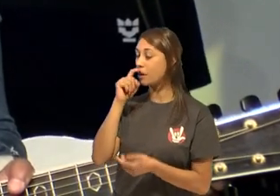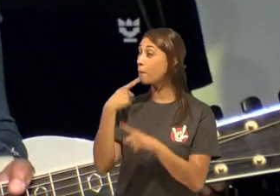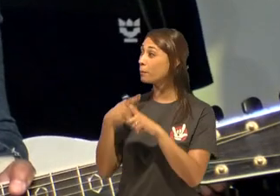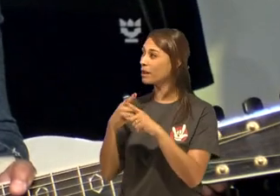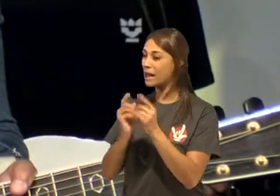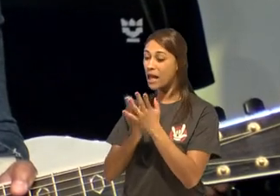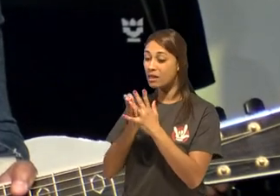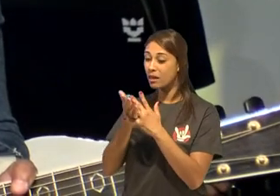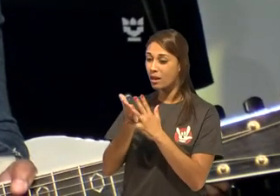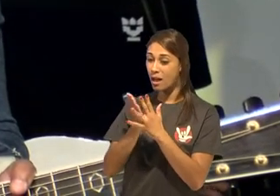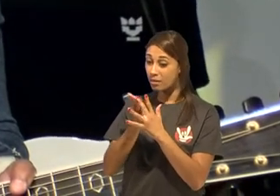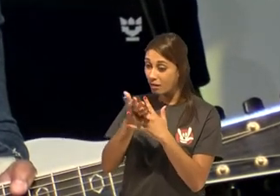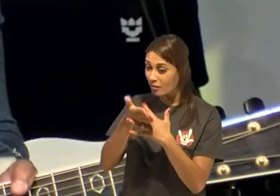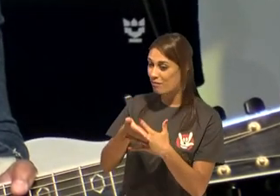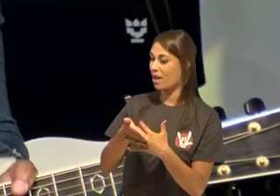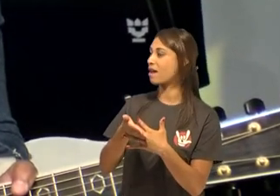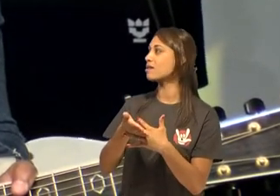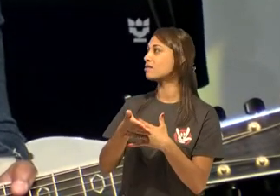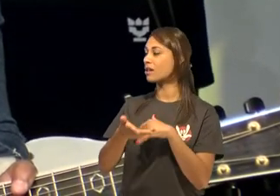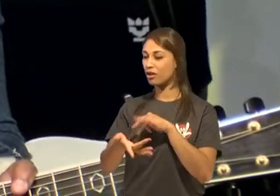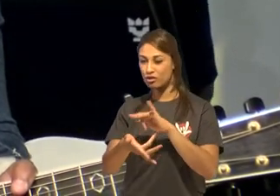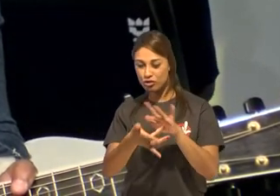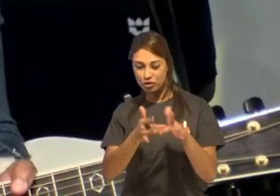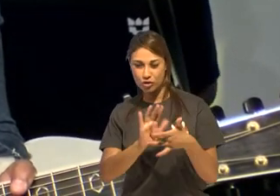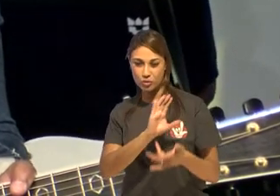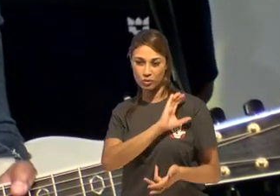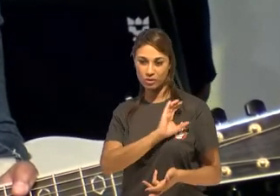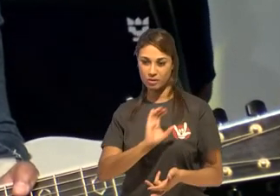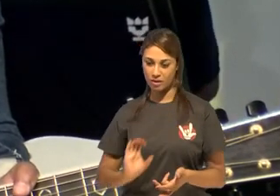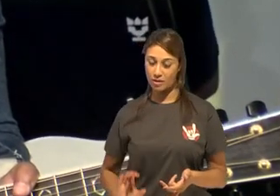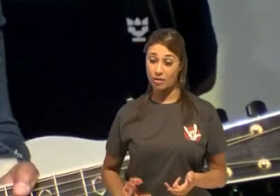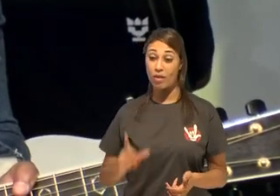nós temos, possuímos todas as coisas.